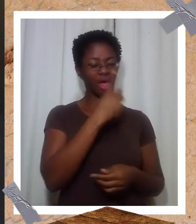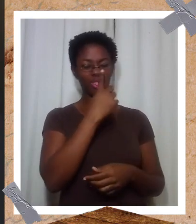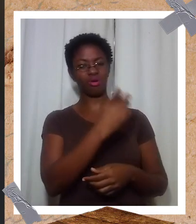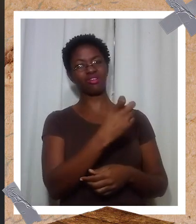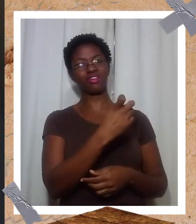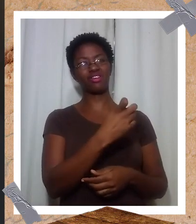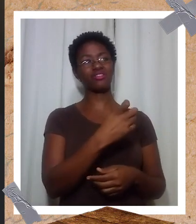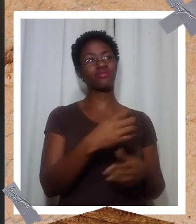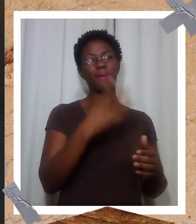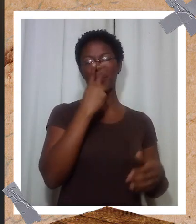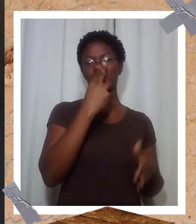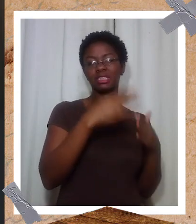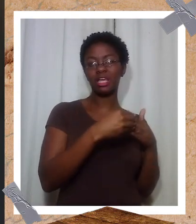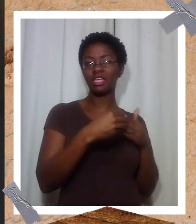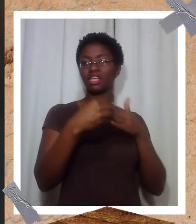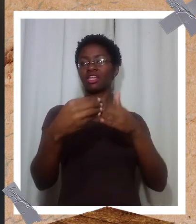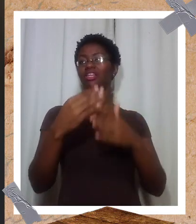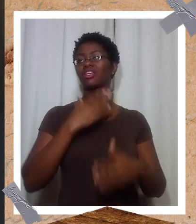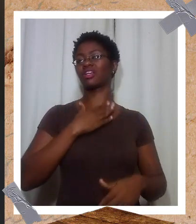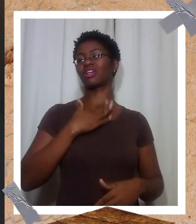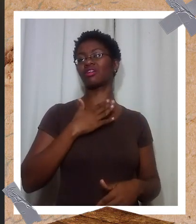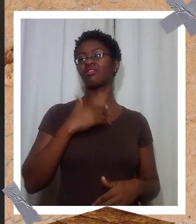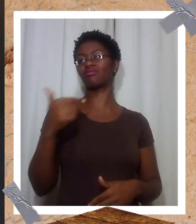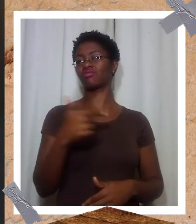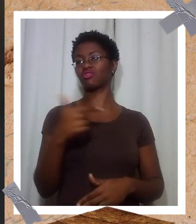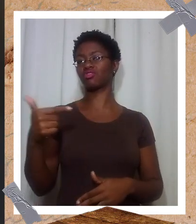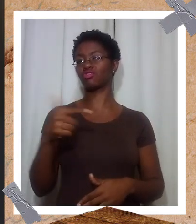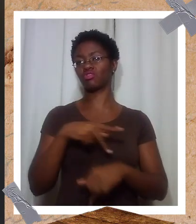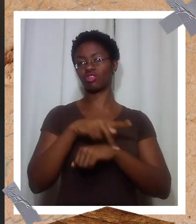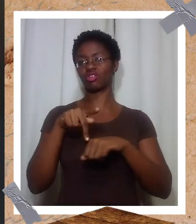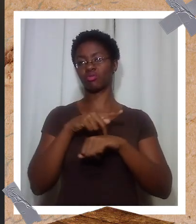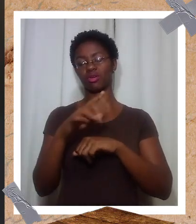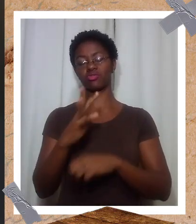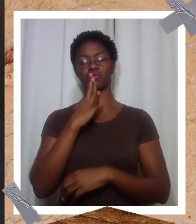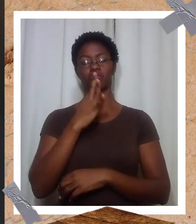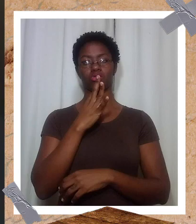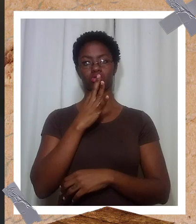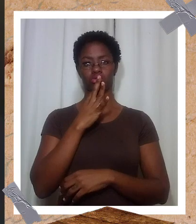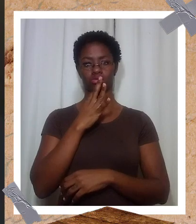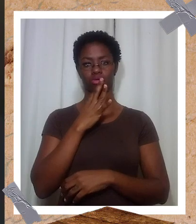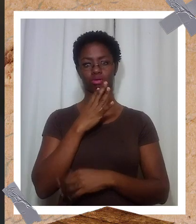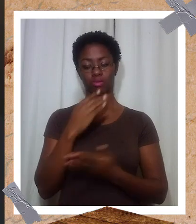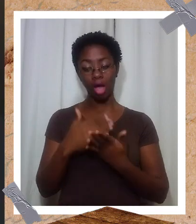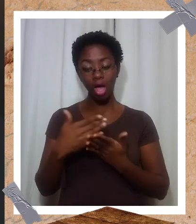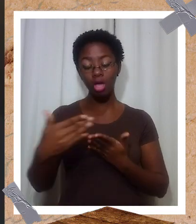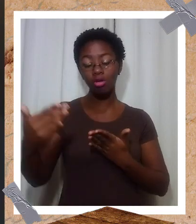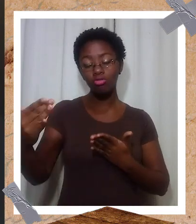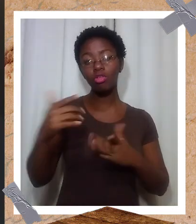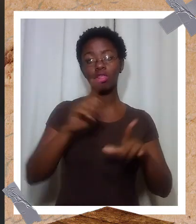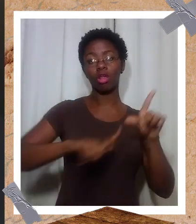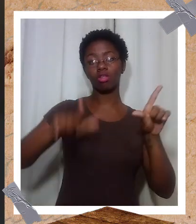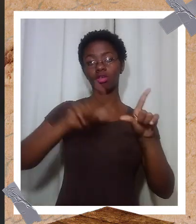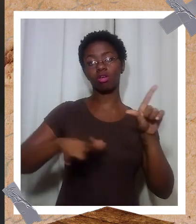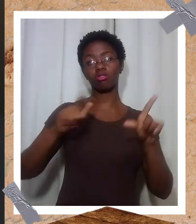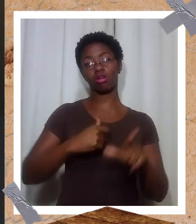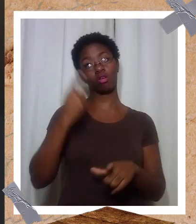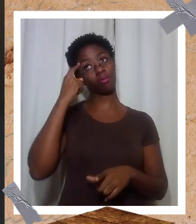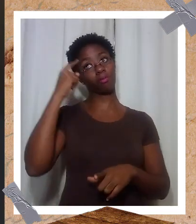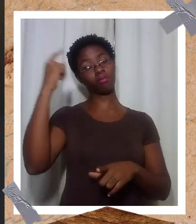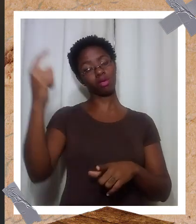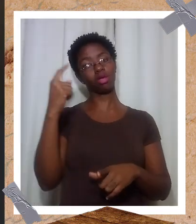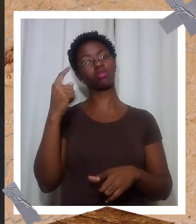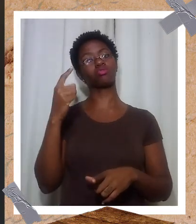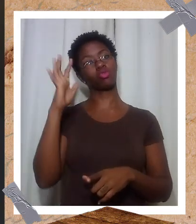conhecer 22 países, né? A partir da literatura que eu penso em fazer, que eu penso em produzir,